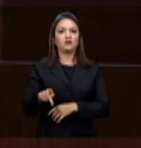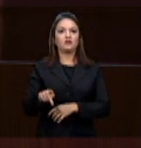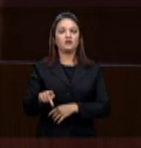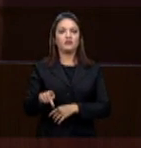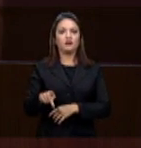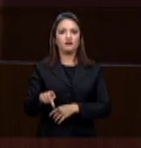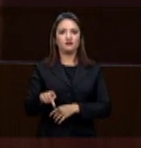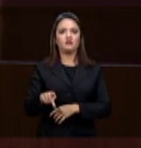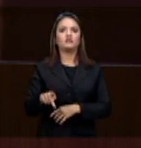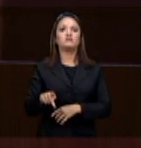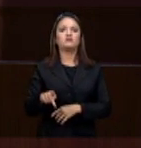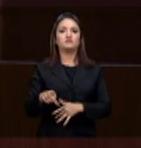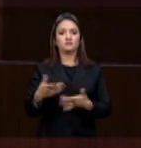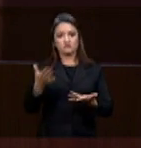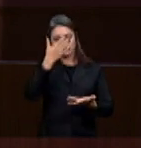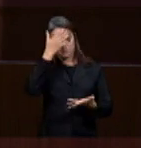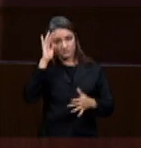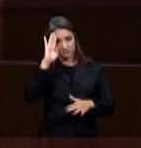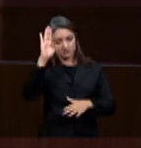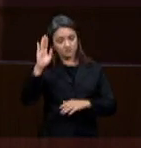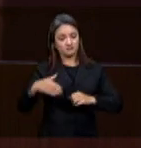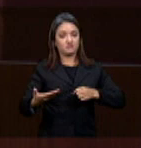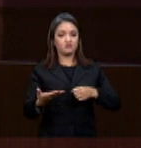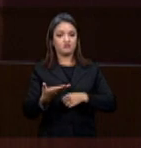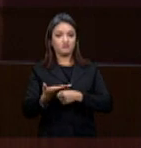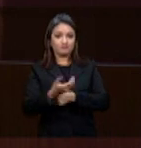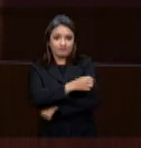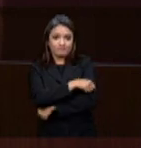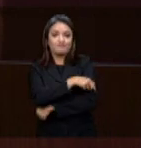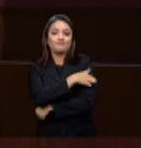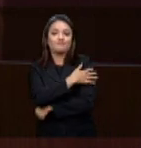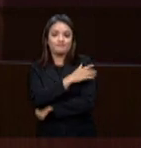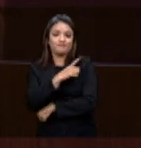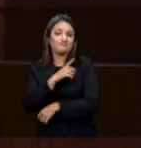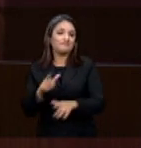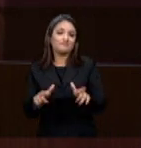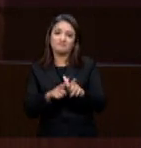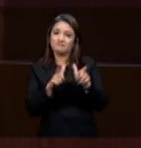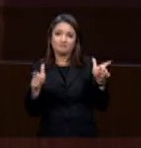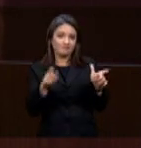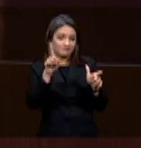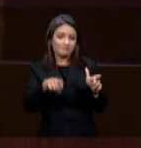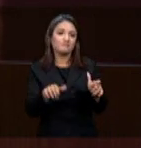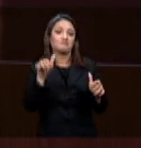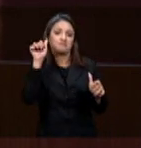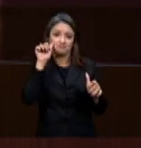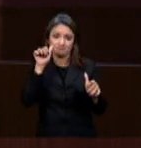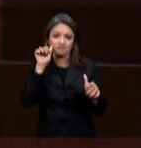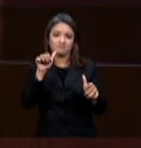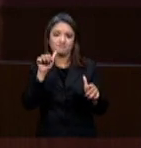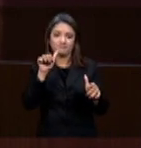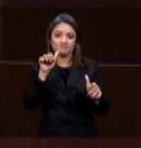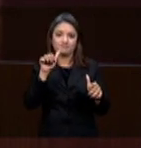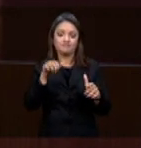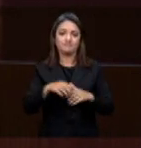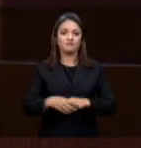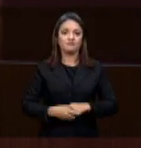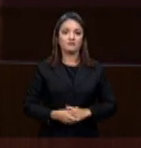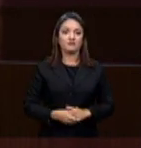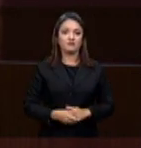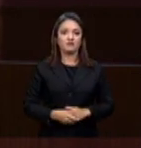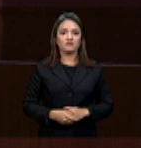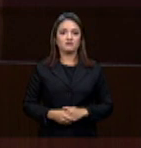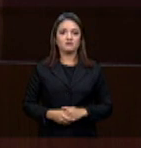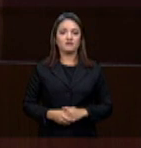de Ensino Fundamental uma categoria formada primordialmente oito em dez são mulheres se não se não